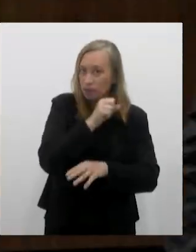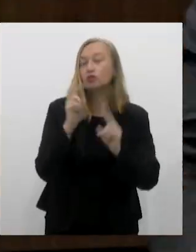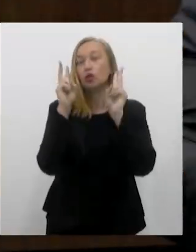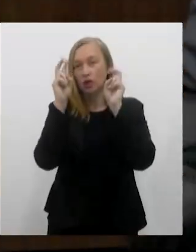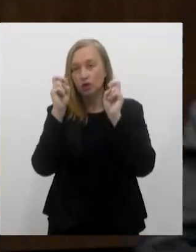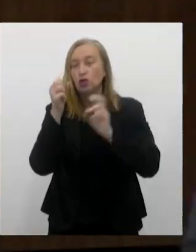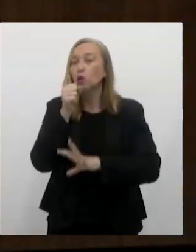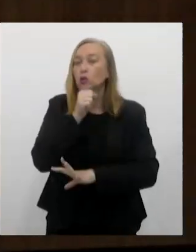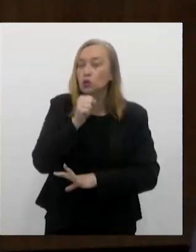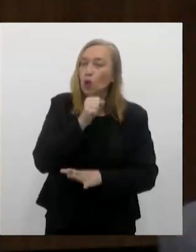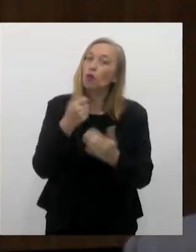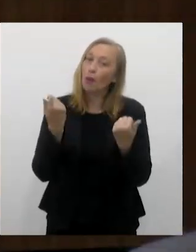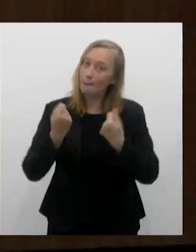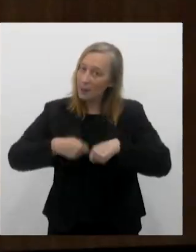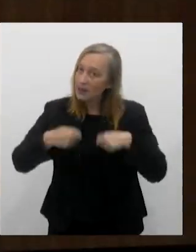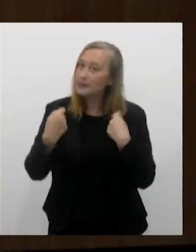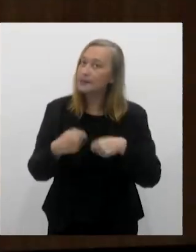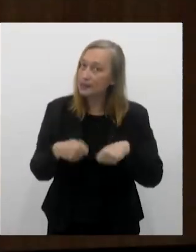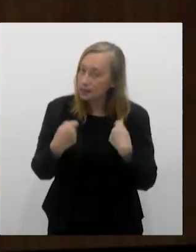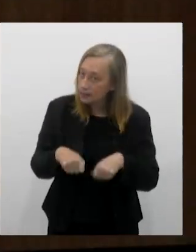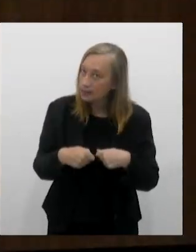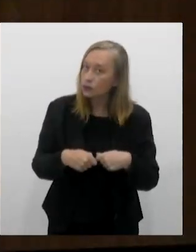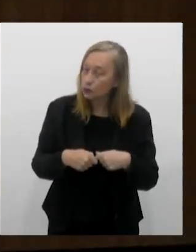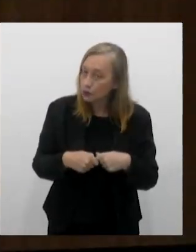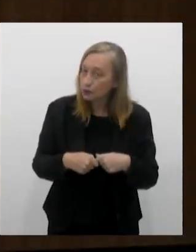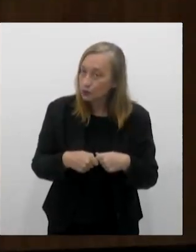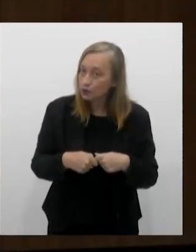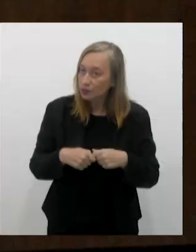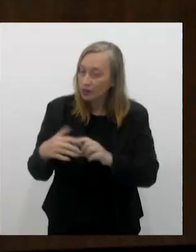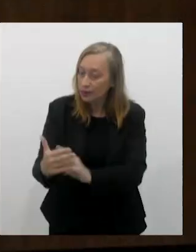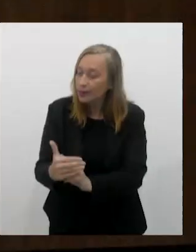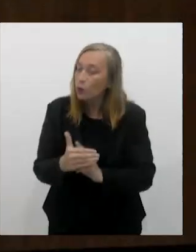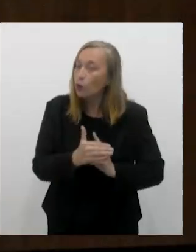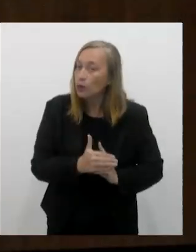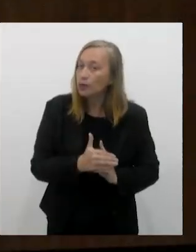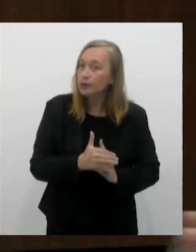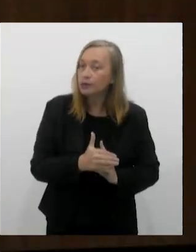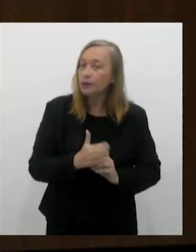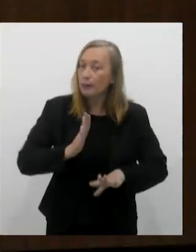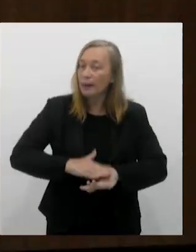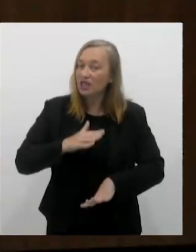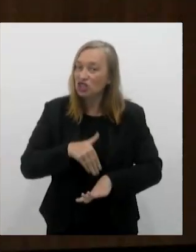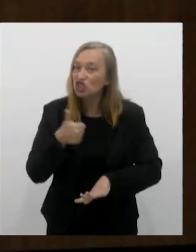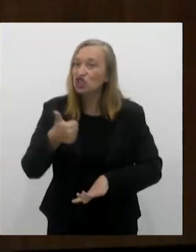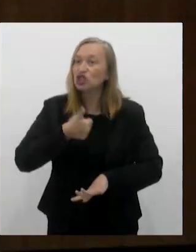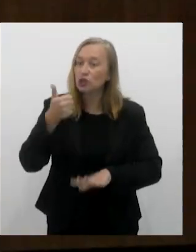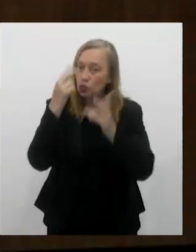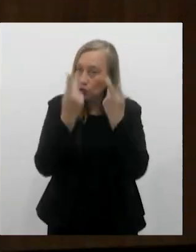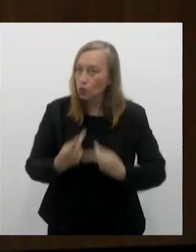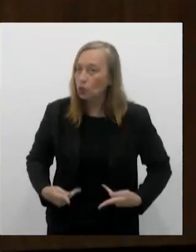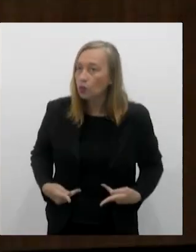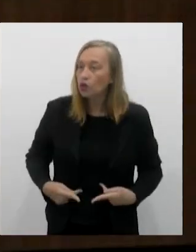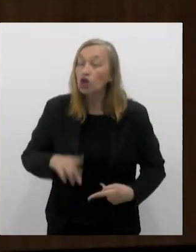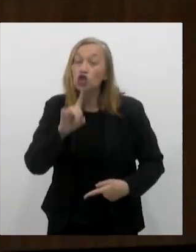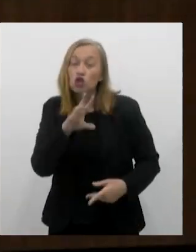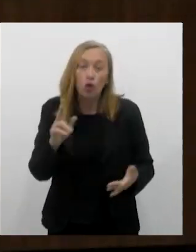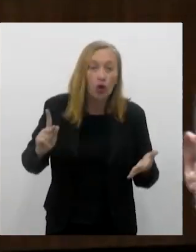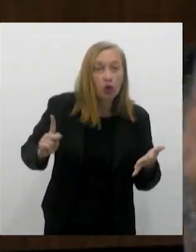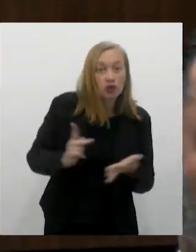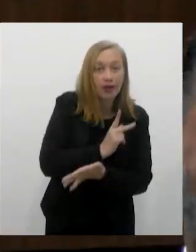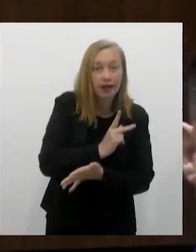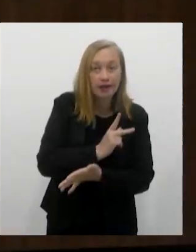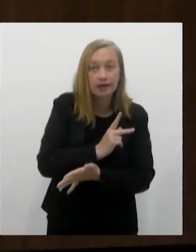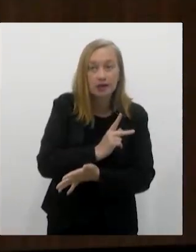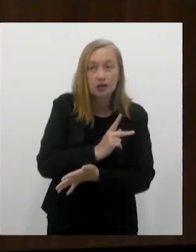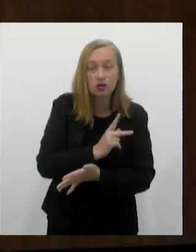Os idosos precisam desse acolhimento mais digno, mais humano, e isso só acontece